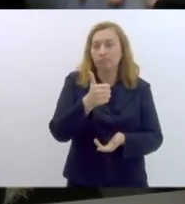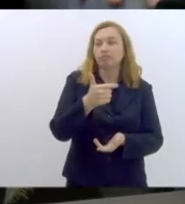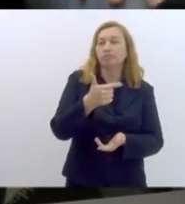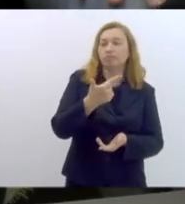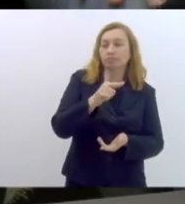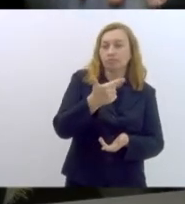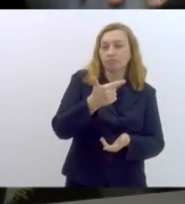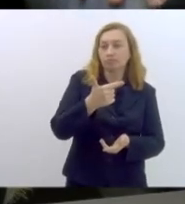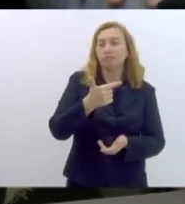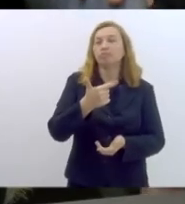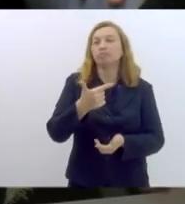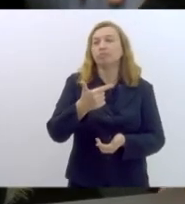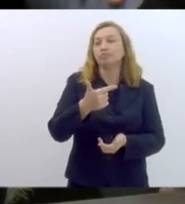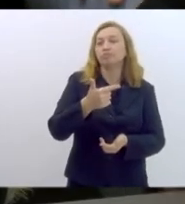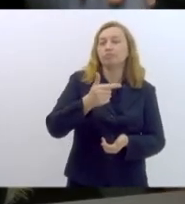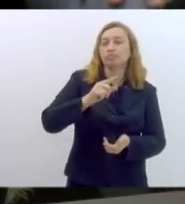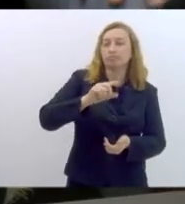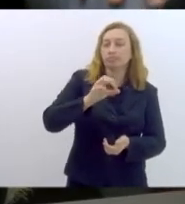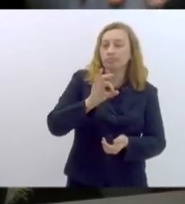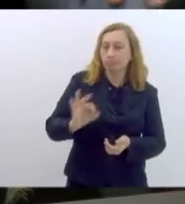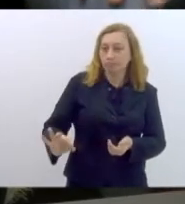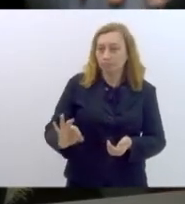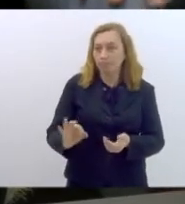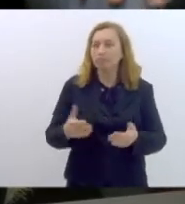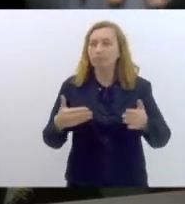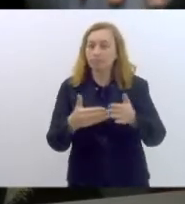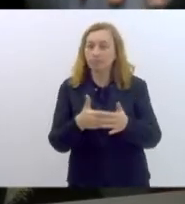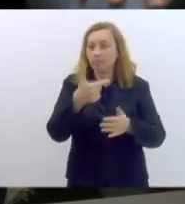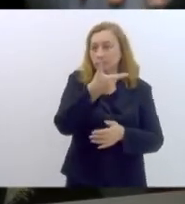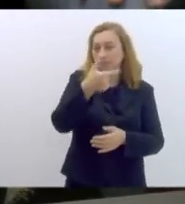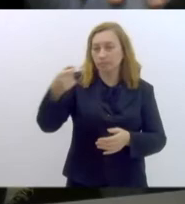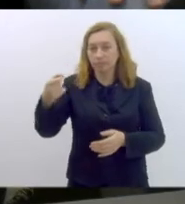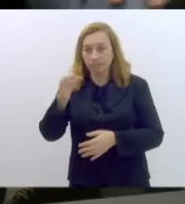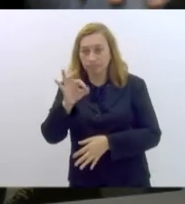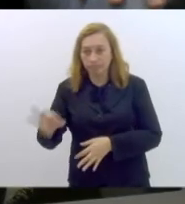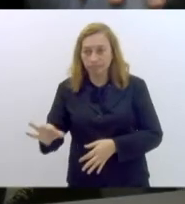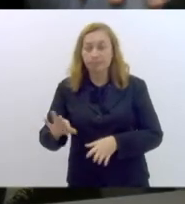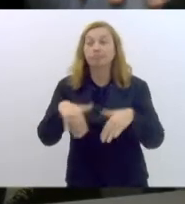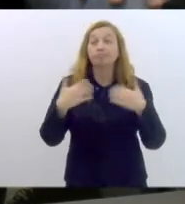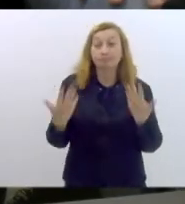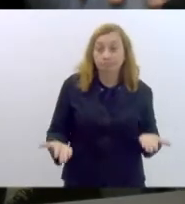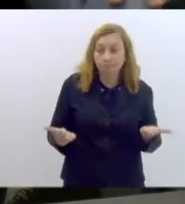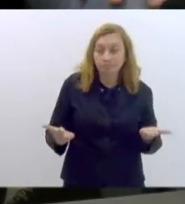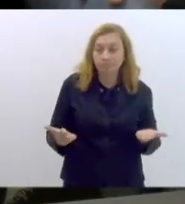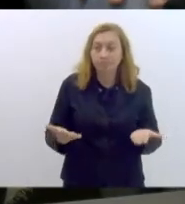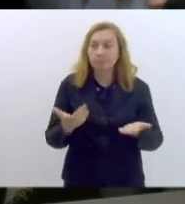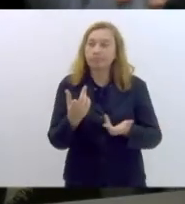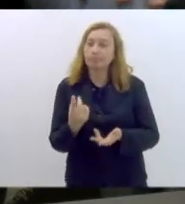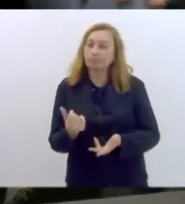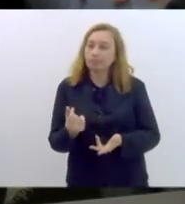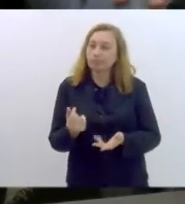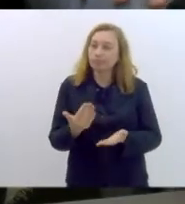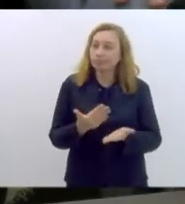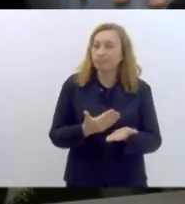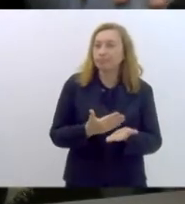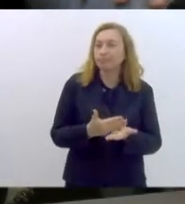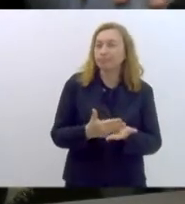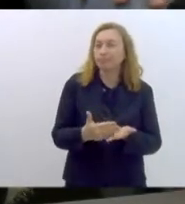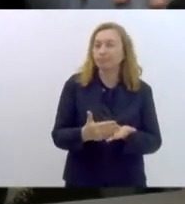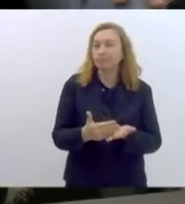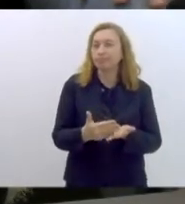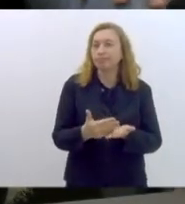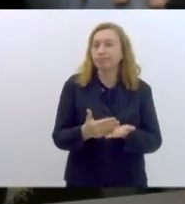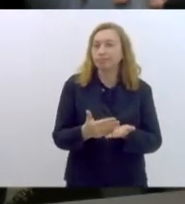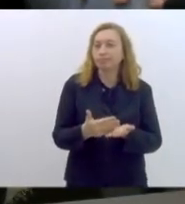99,9%. Até 99,9%. Até 100%, no caso. Né? Então, esses valores que vão começar a ir para o artigo 9A